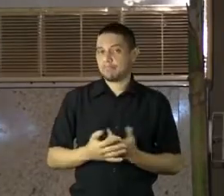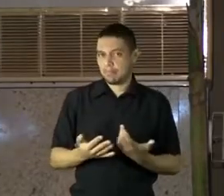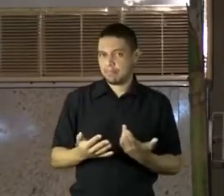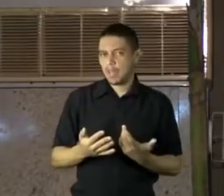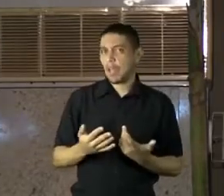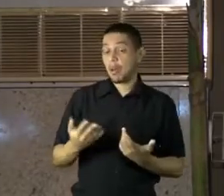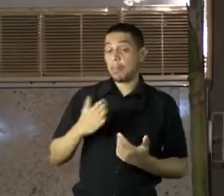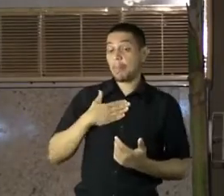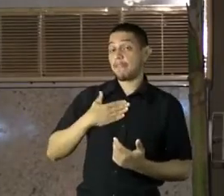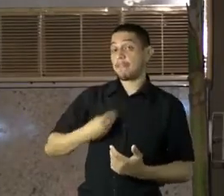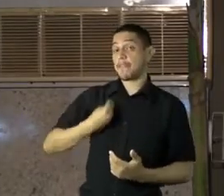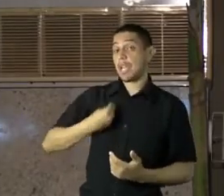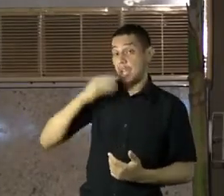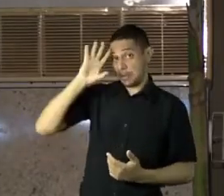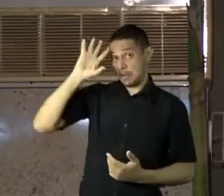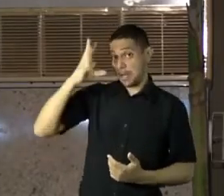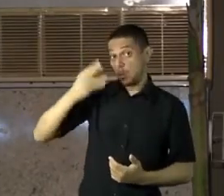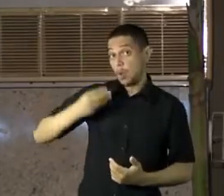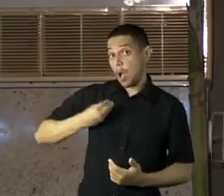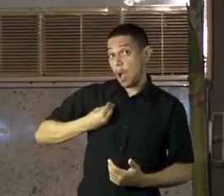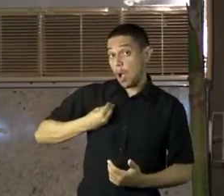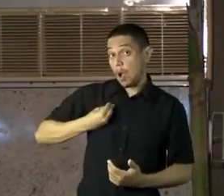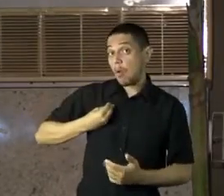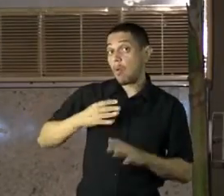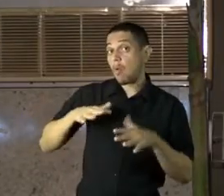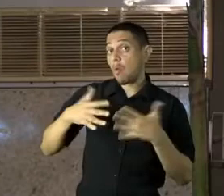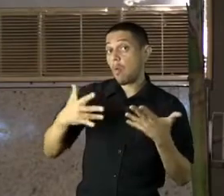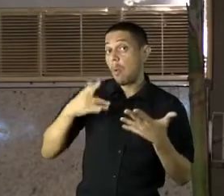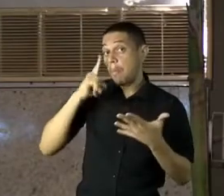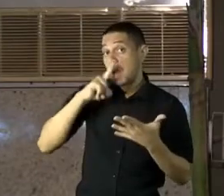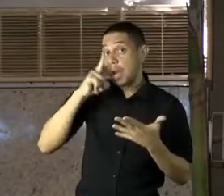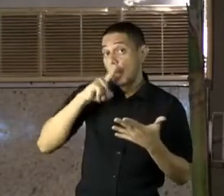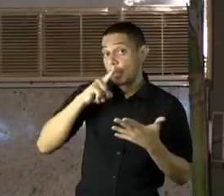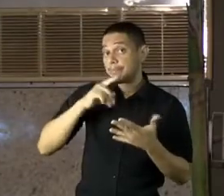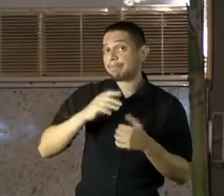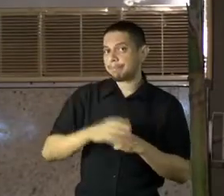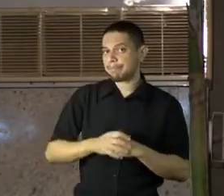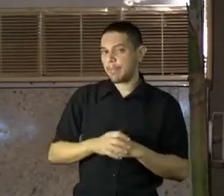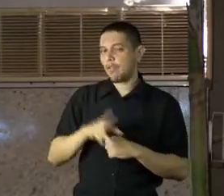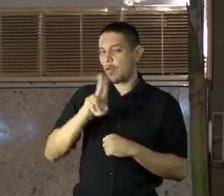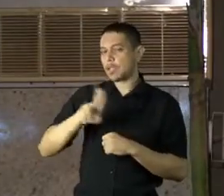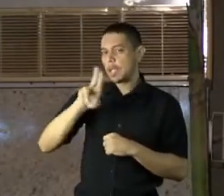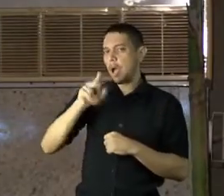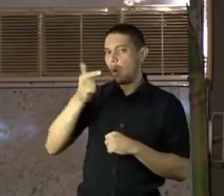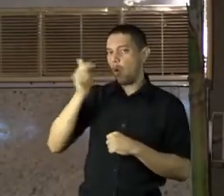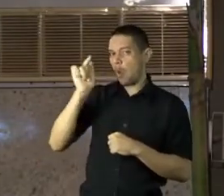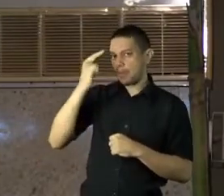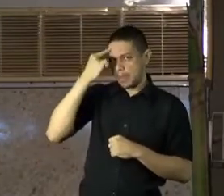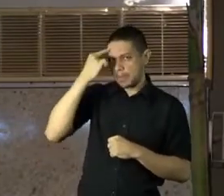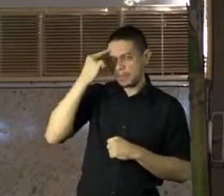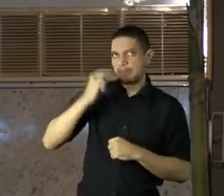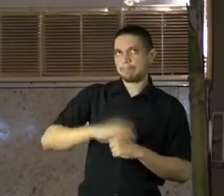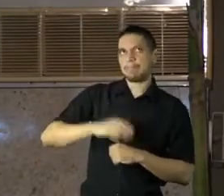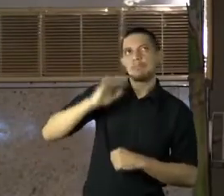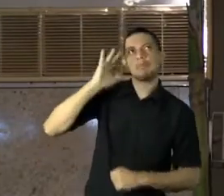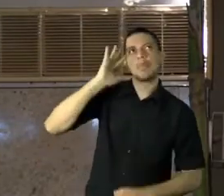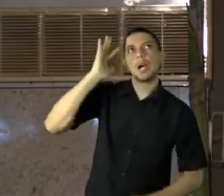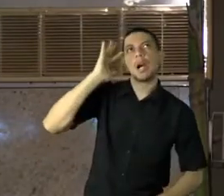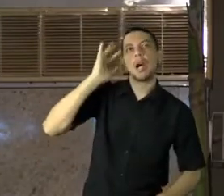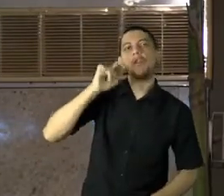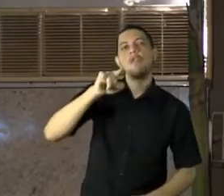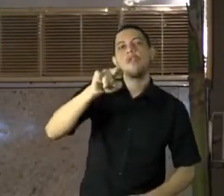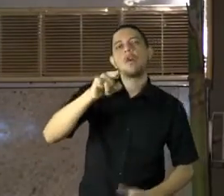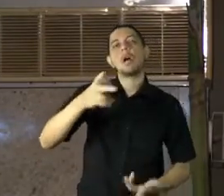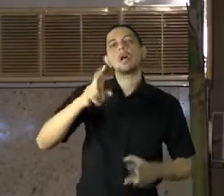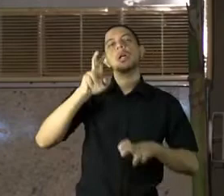espiritual eu quero ajudar você a entender isso usando aqui uma outra hipótese vamos imaginar que você está